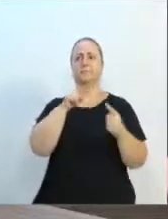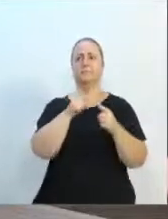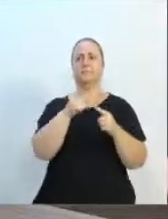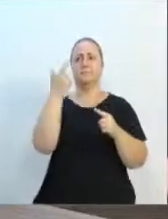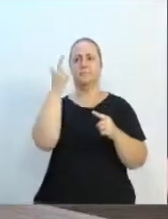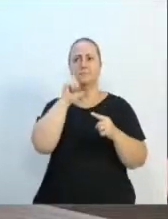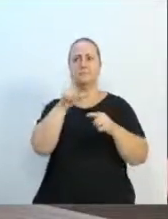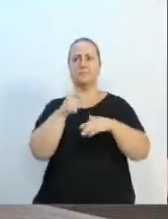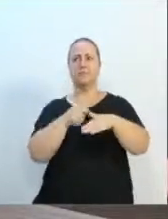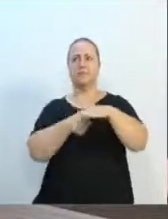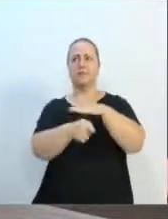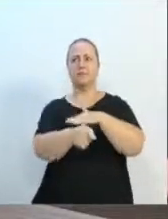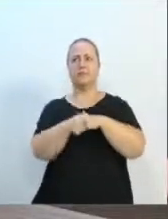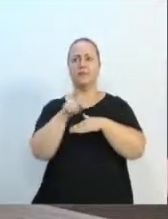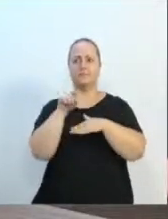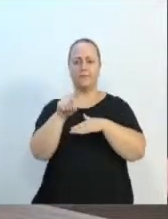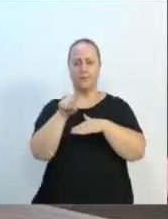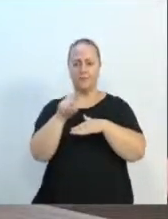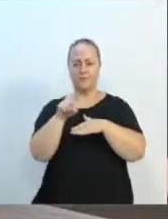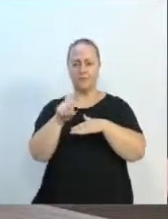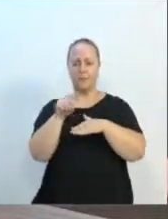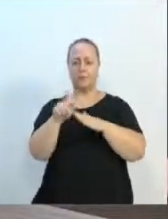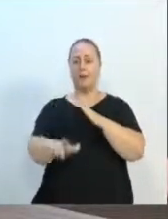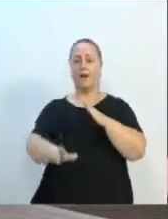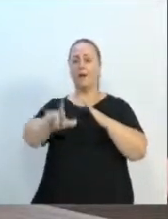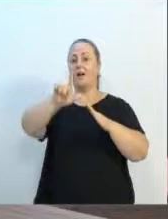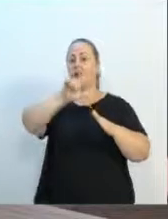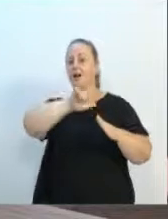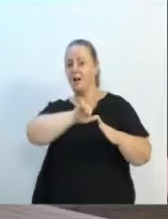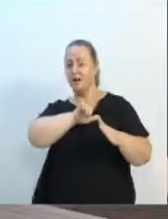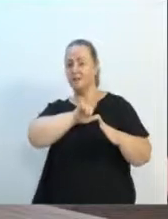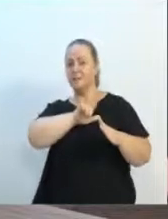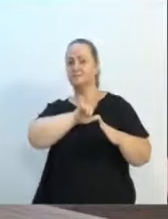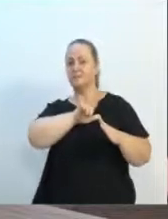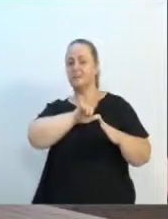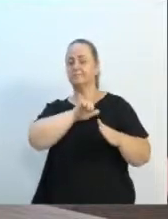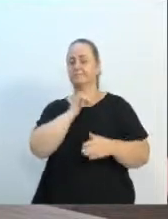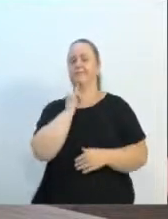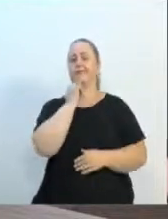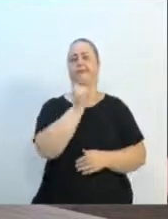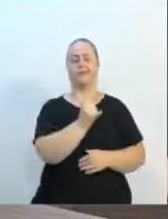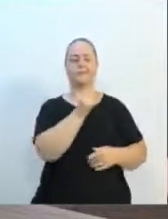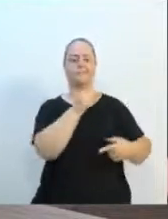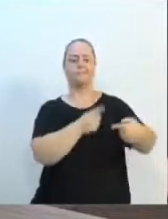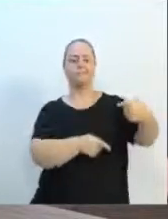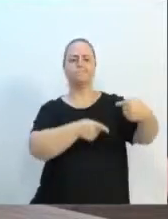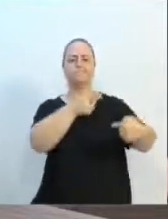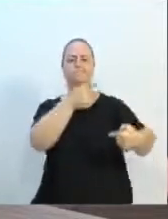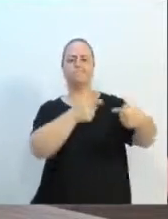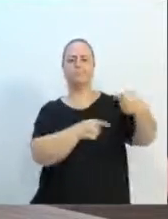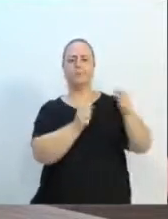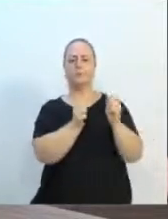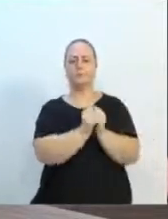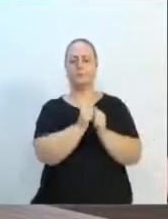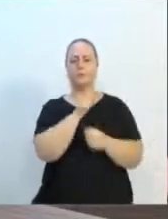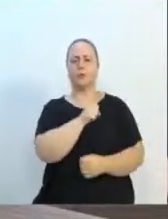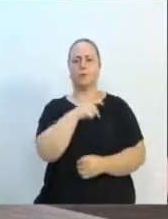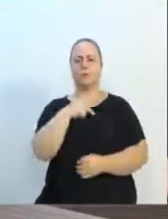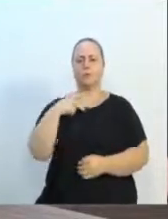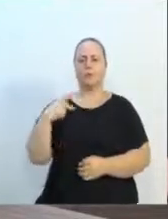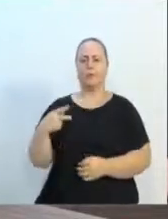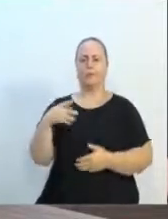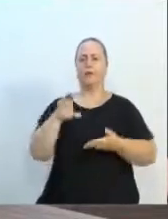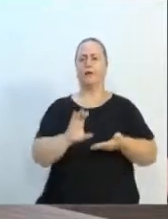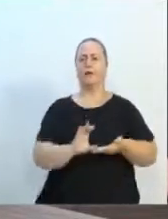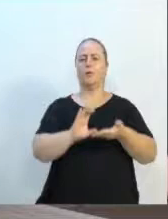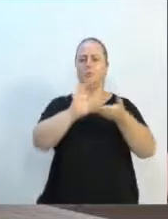investimento em alguma instituição, anteriormente essa intenção é discutida com as APPs, com os conselhos escolares